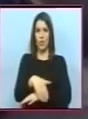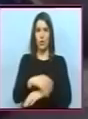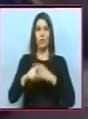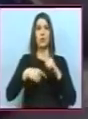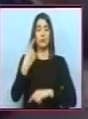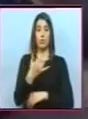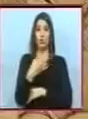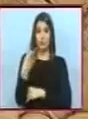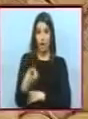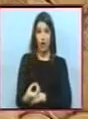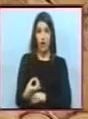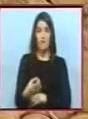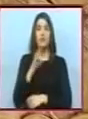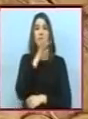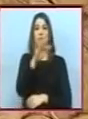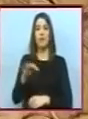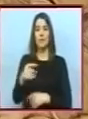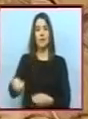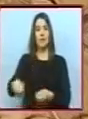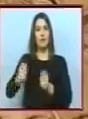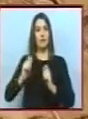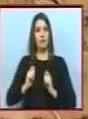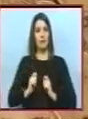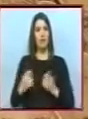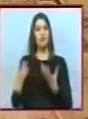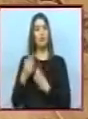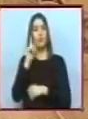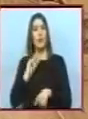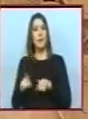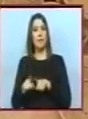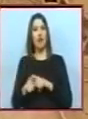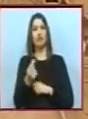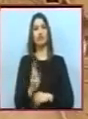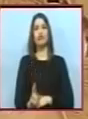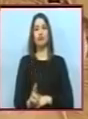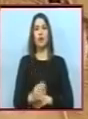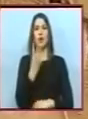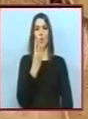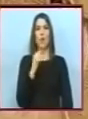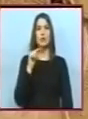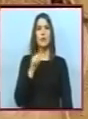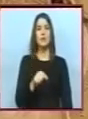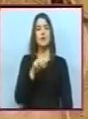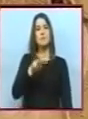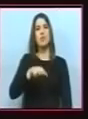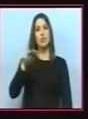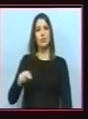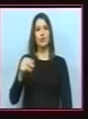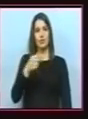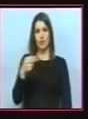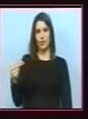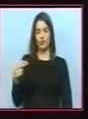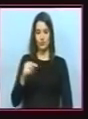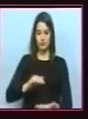2009, receberam uma herança juntamente com a sua irmã, no valor de cerca de 4 mil milhões de euros.